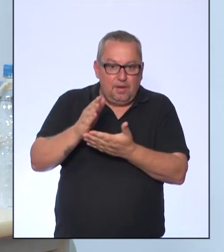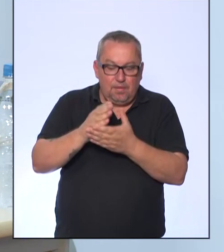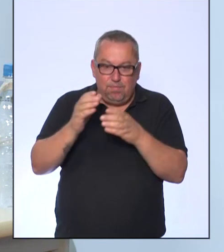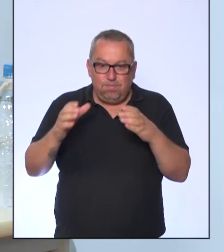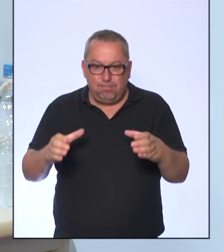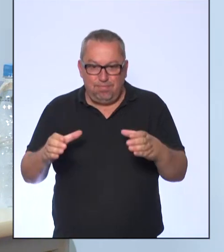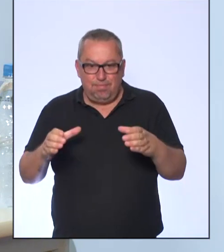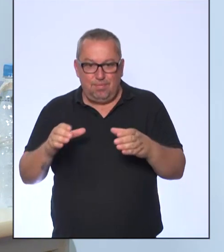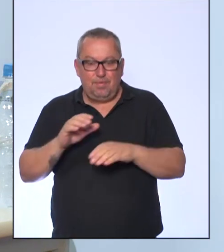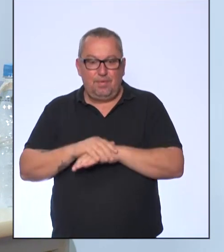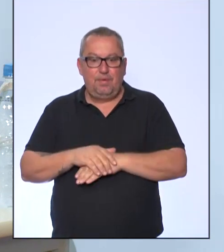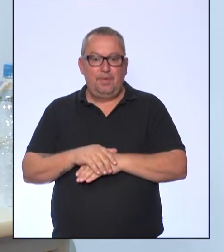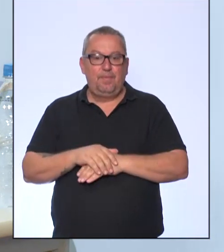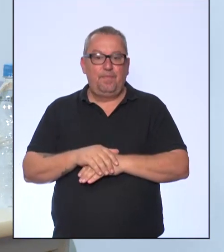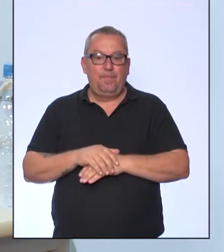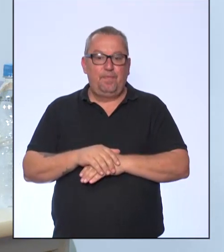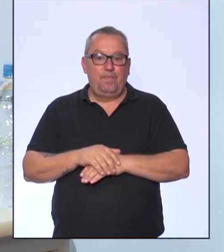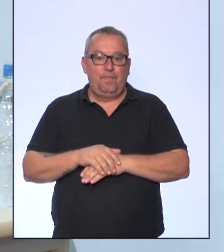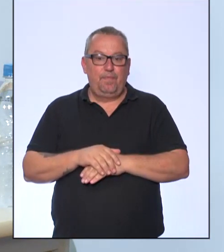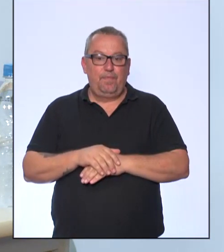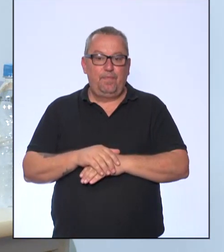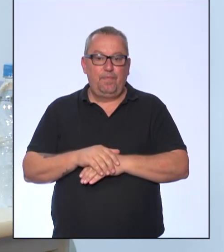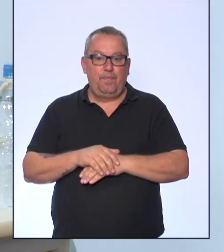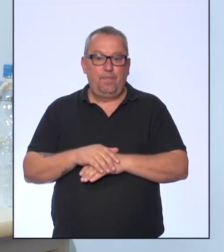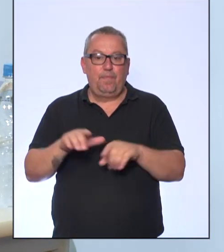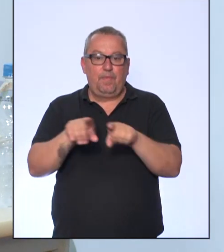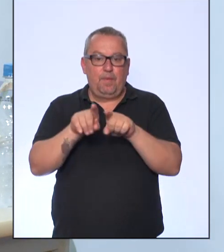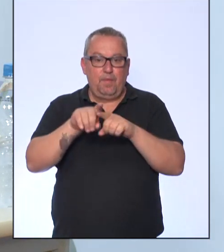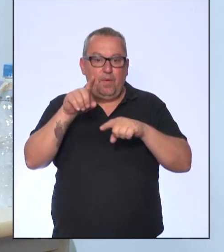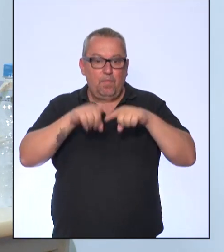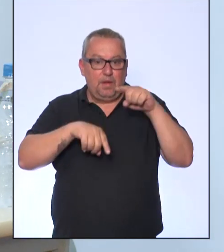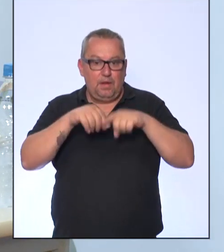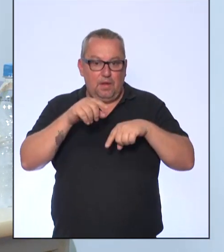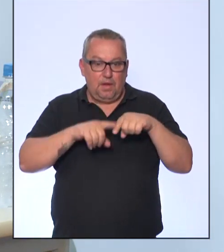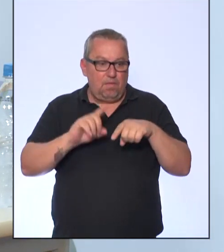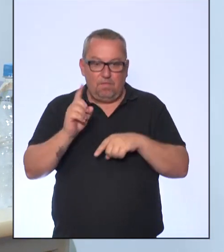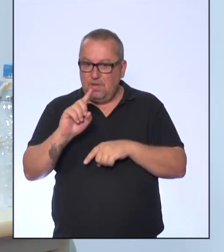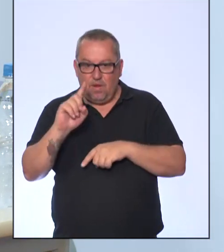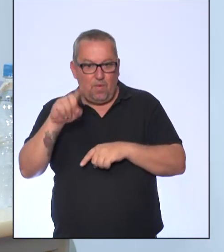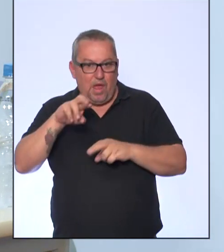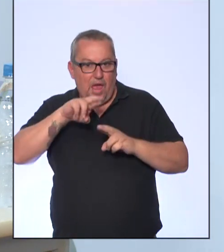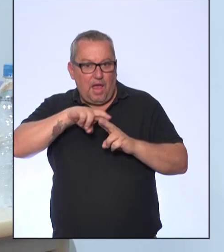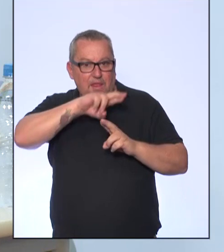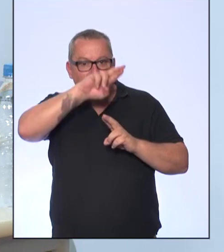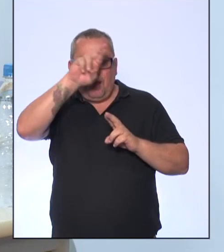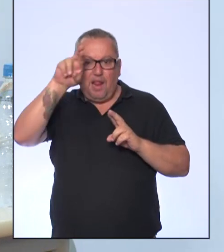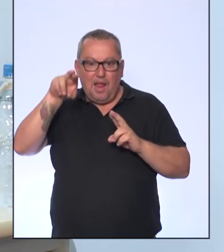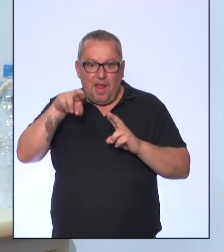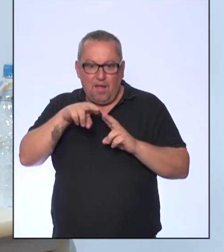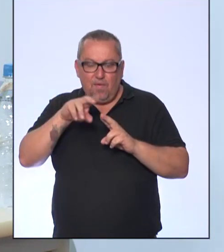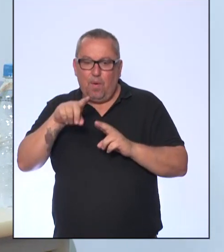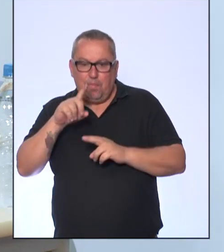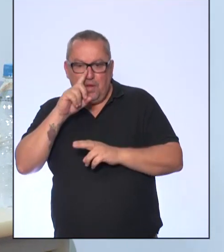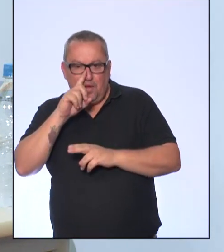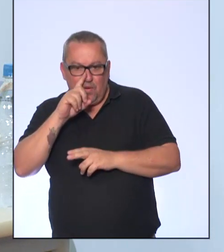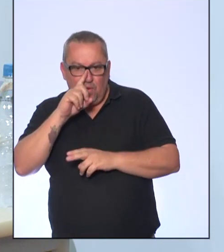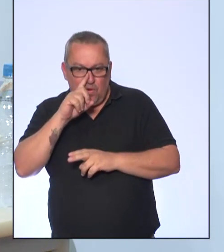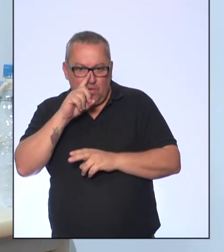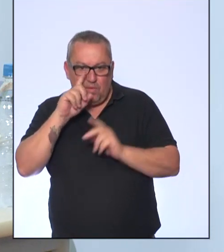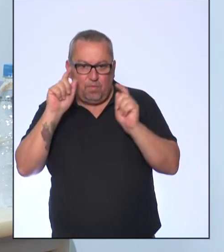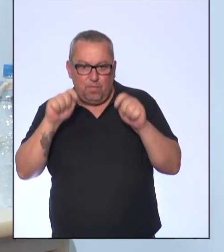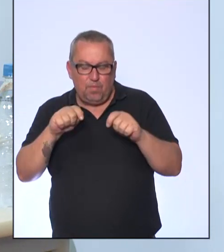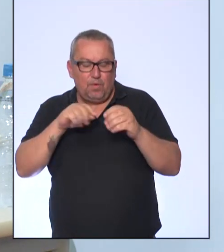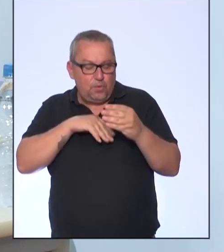destinados para reciclagem. E os materiais que não são recicláveis ou são perigosos, eles podem